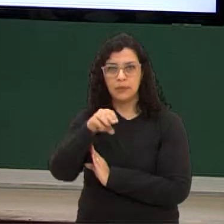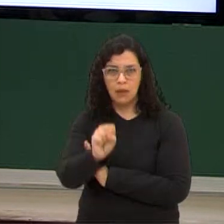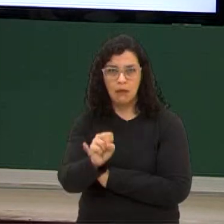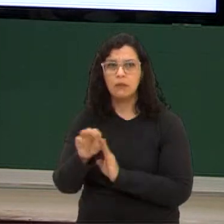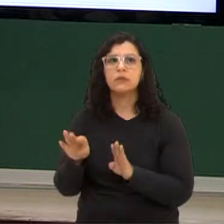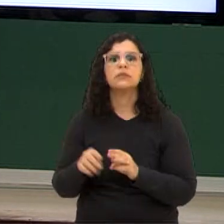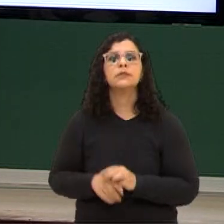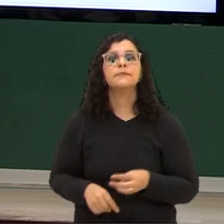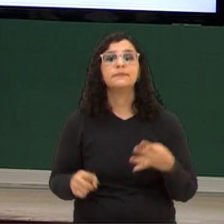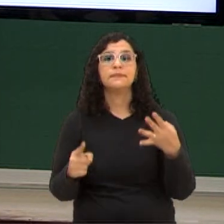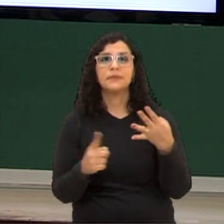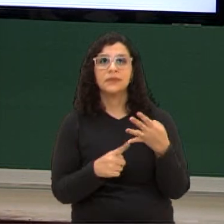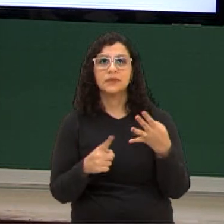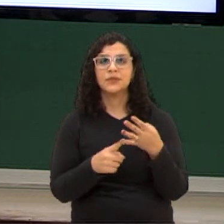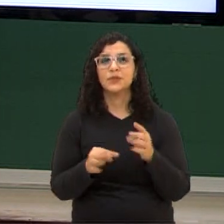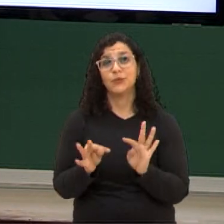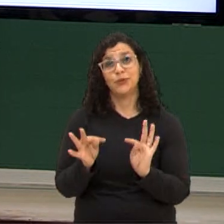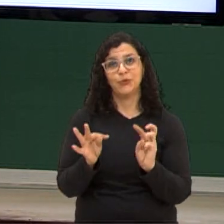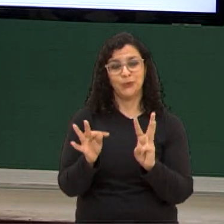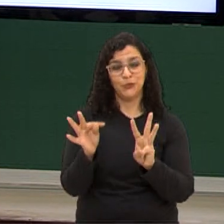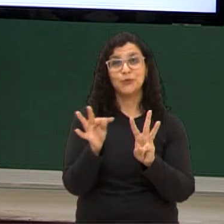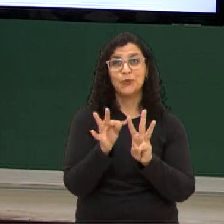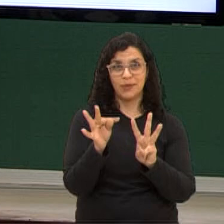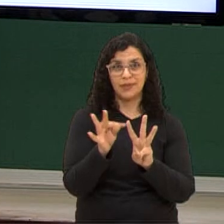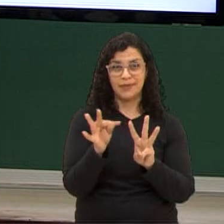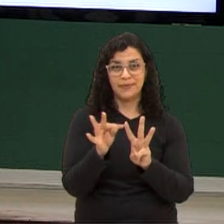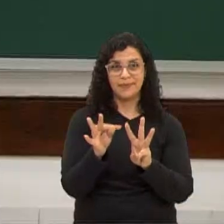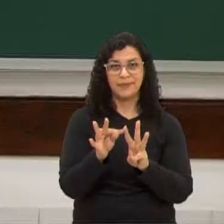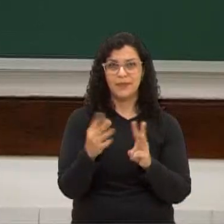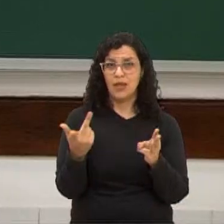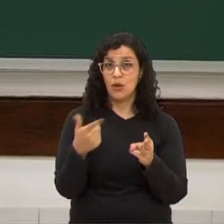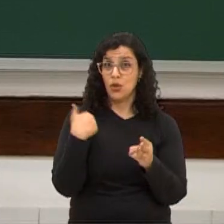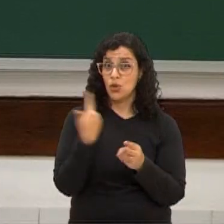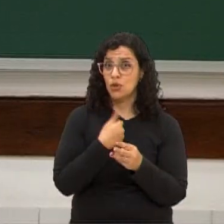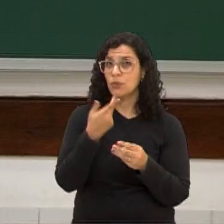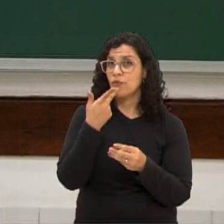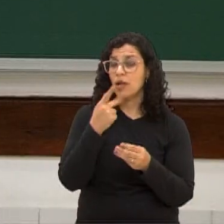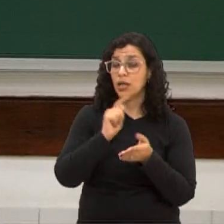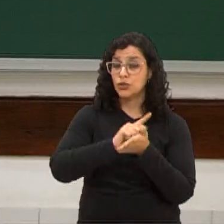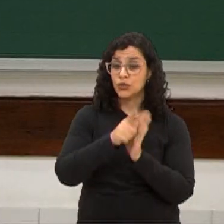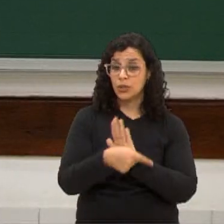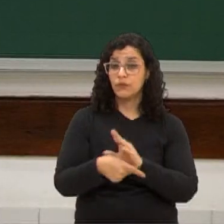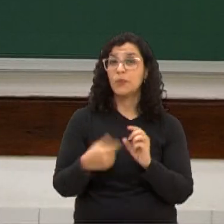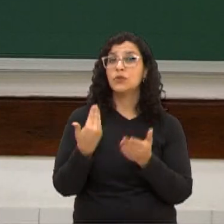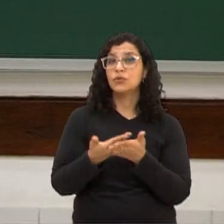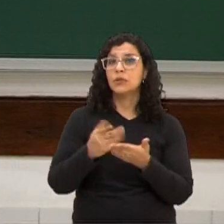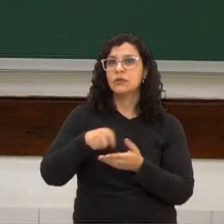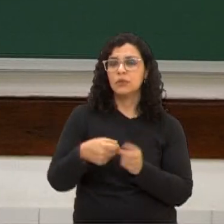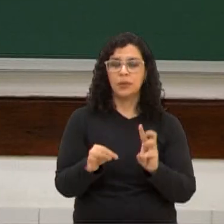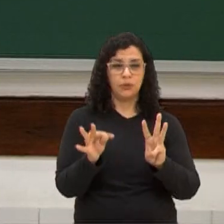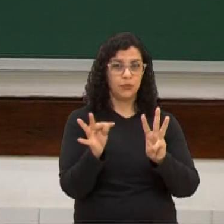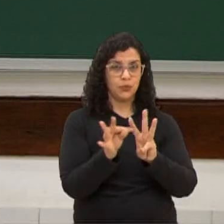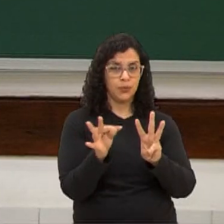né, do celular. E os tweets, que é o nosso gênero de estudo hoje.